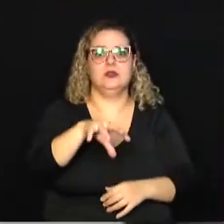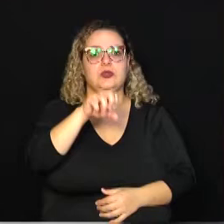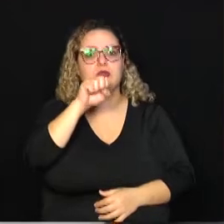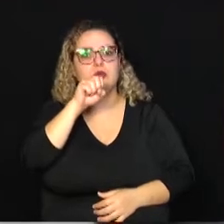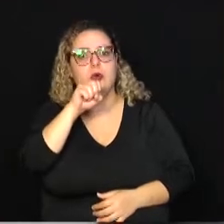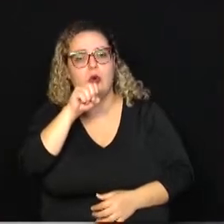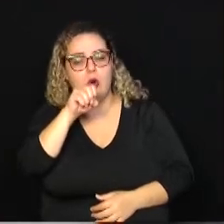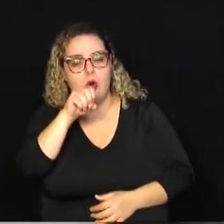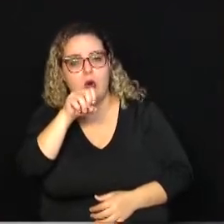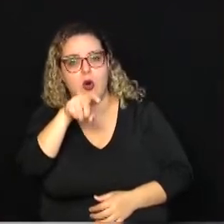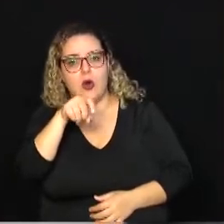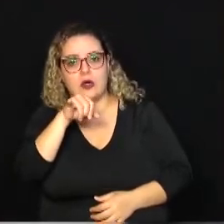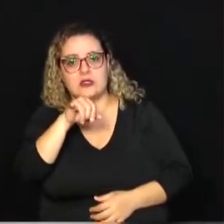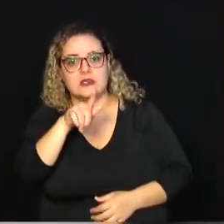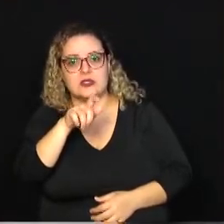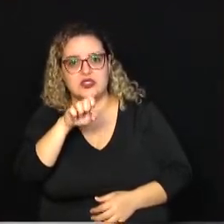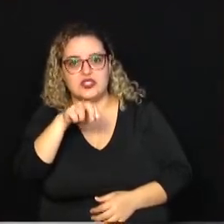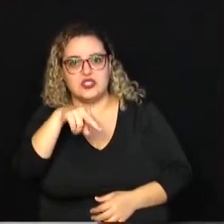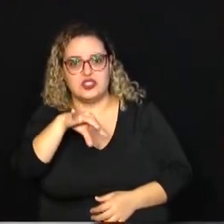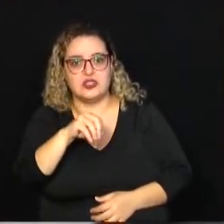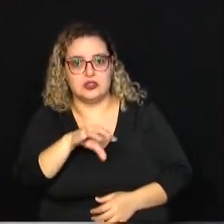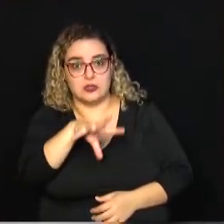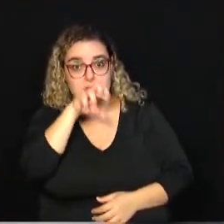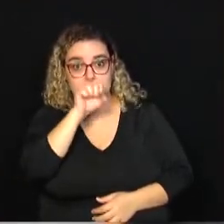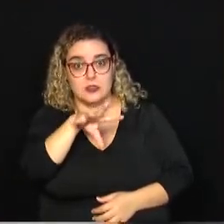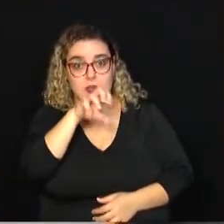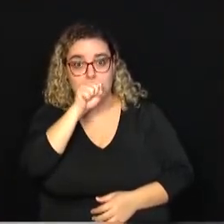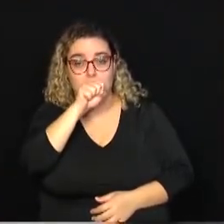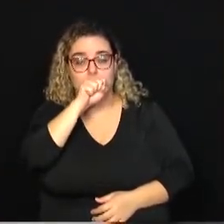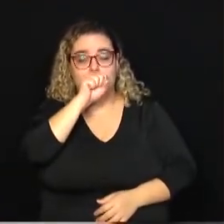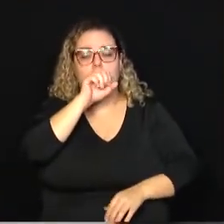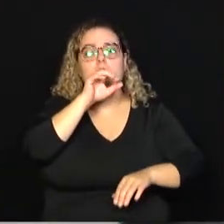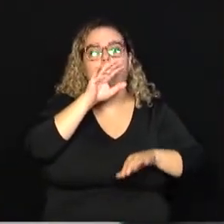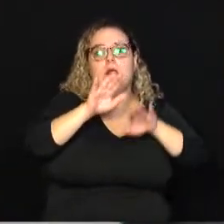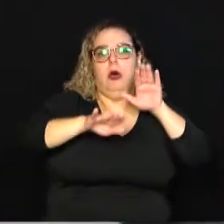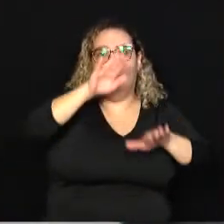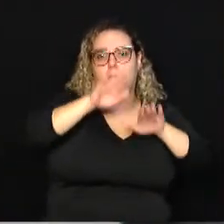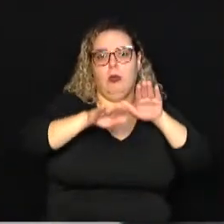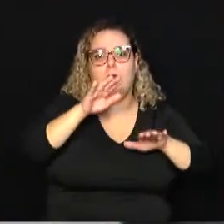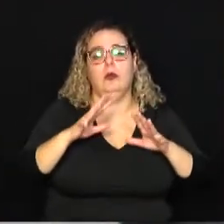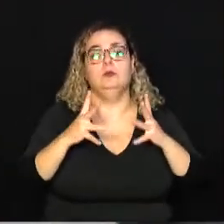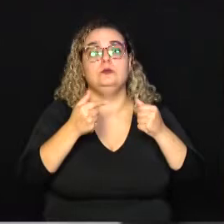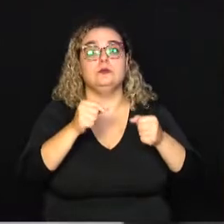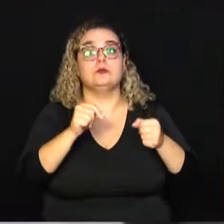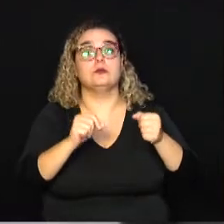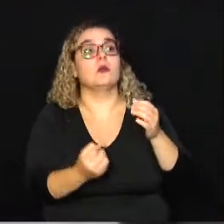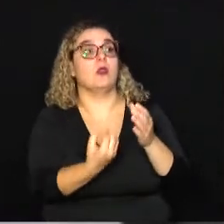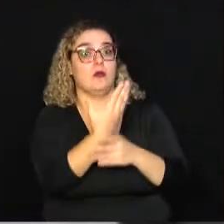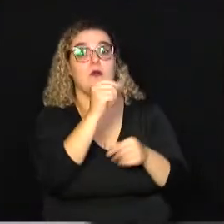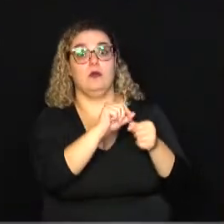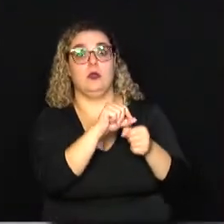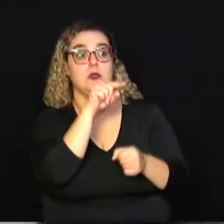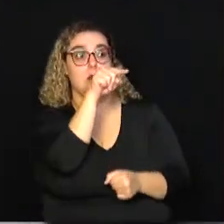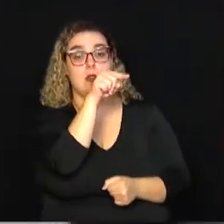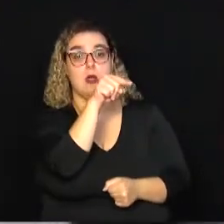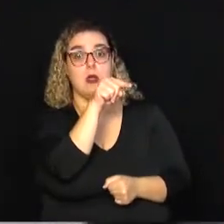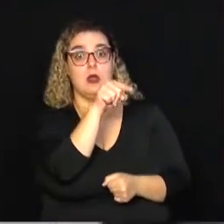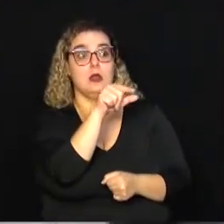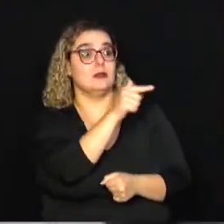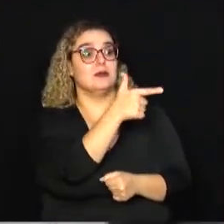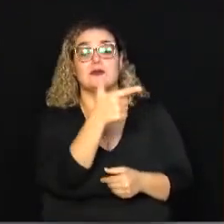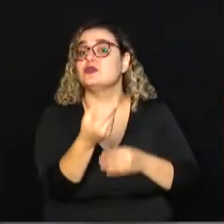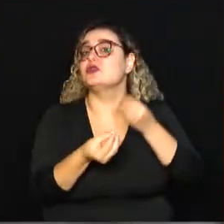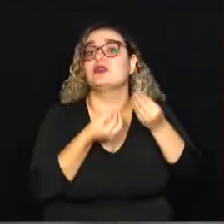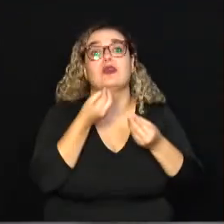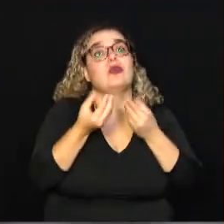Ministério da Saúde de que talvez o suprimento de oxigênio produzido na cidade de Manaus fosse insuficiente para atender a demanda da população,